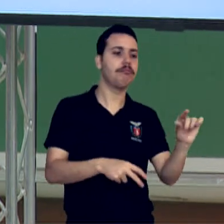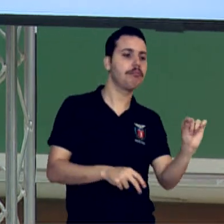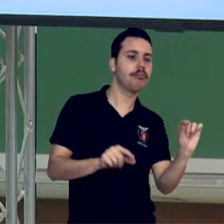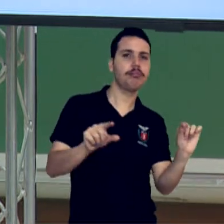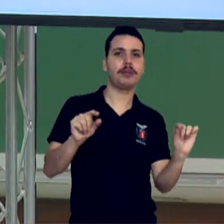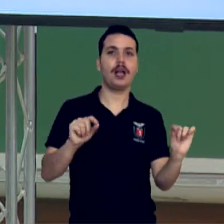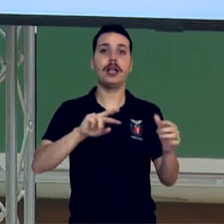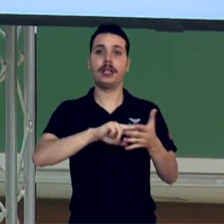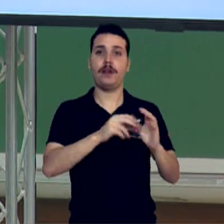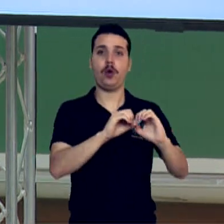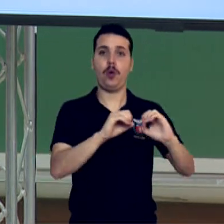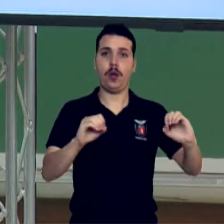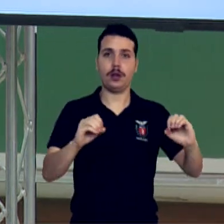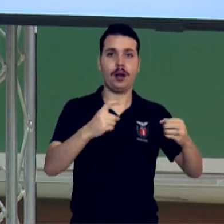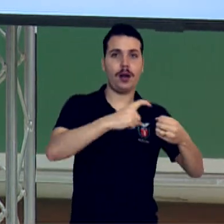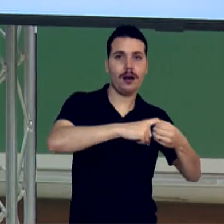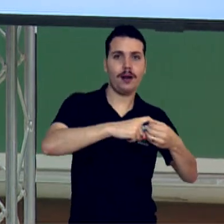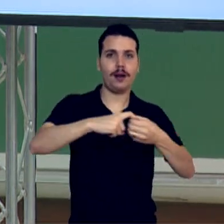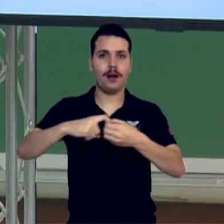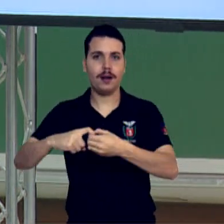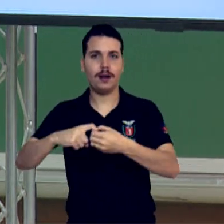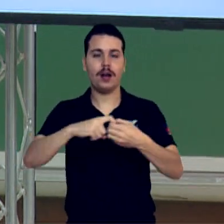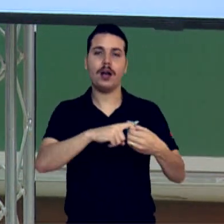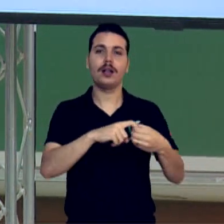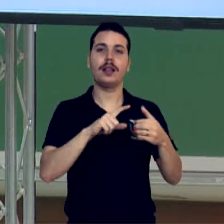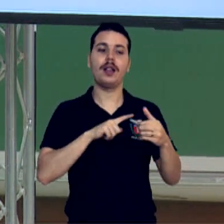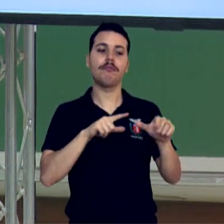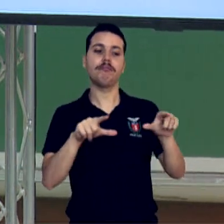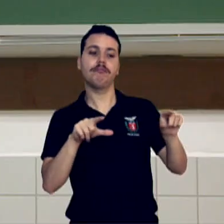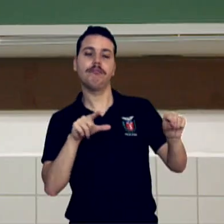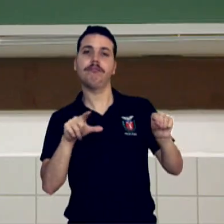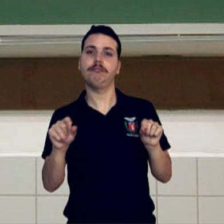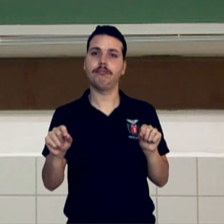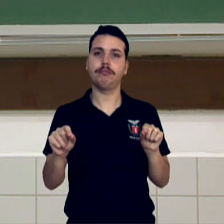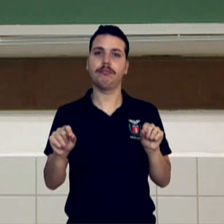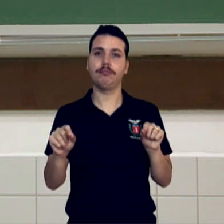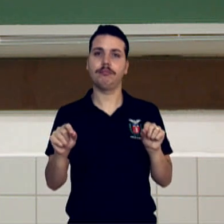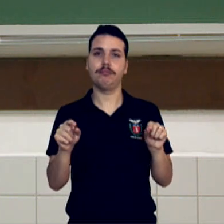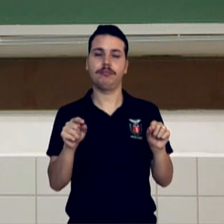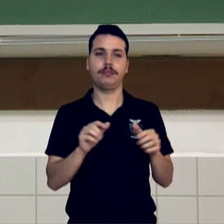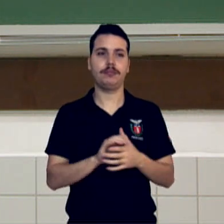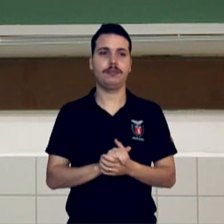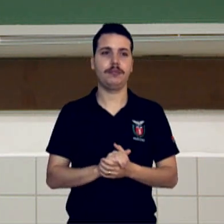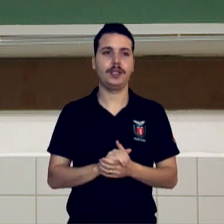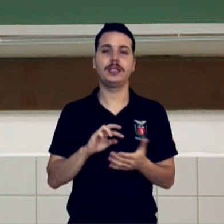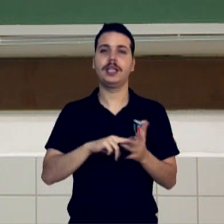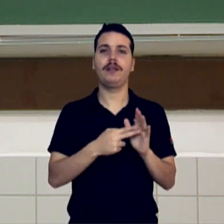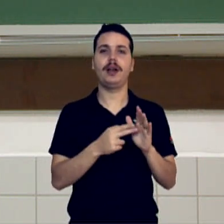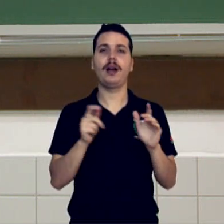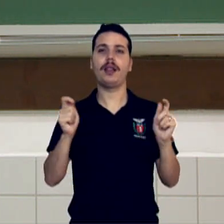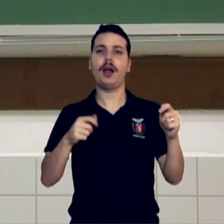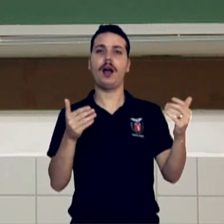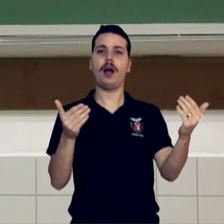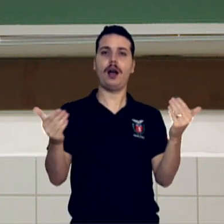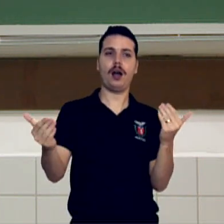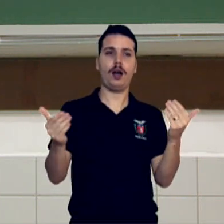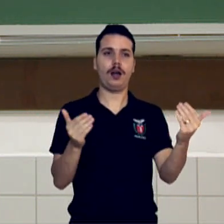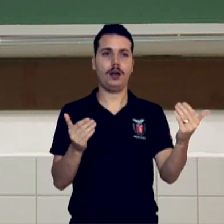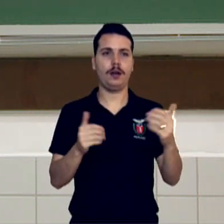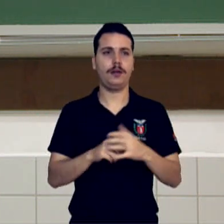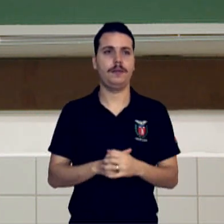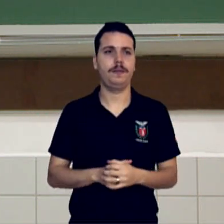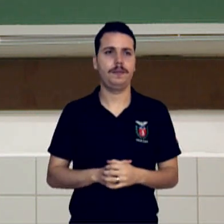Oração coordenada, alternativa. Né? Ao fazer a apresentação, conquisto o recrutador.